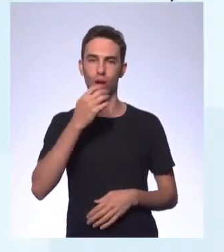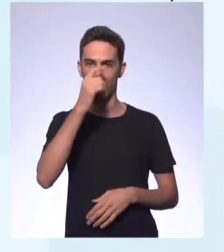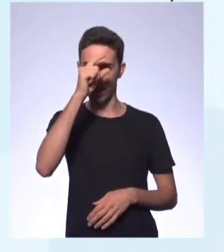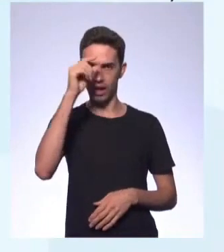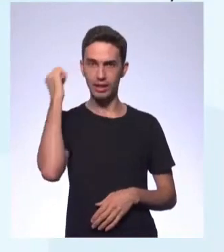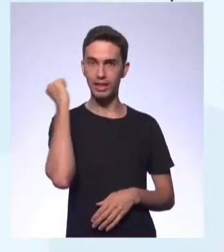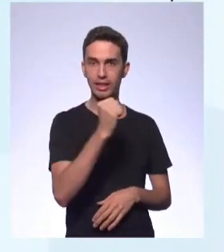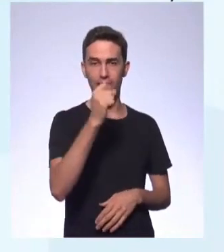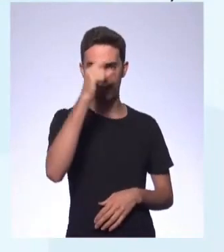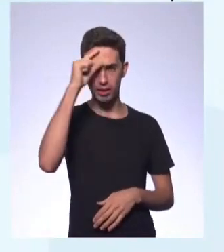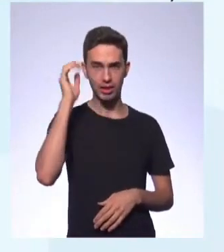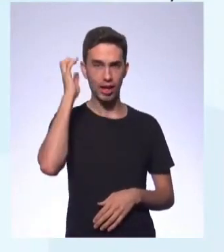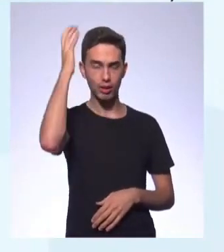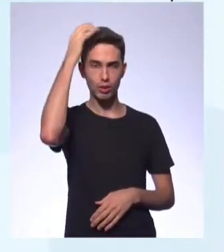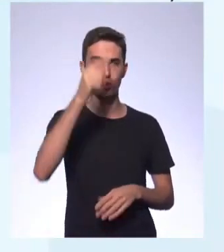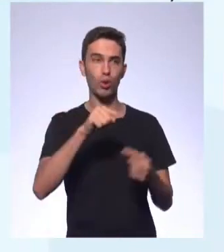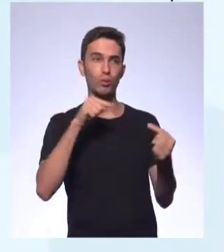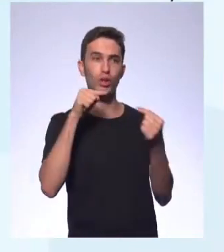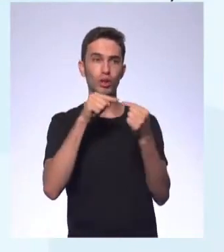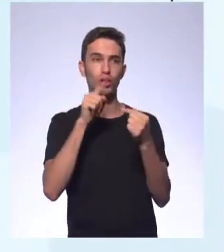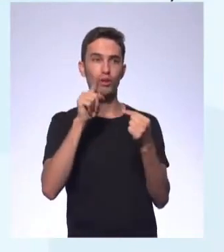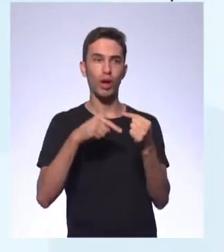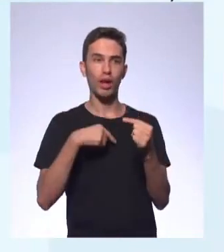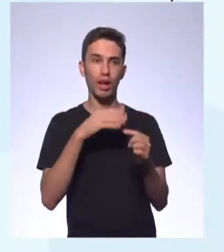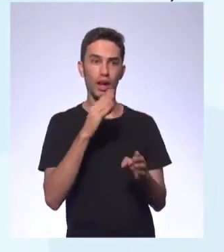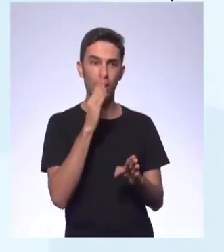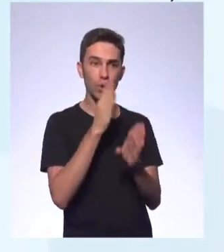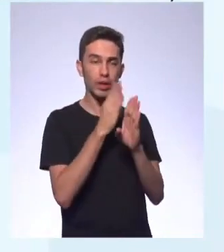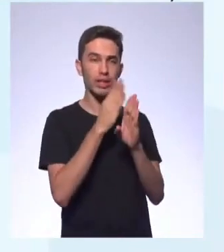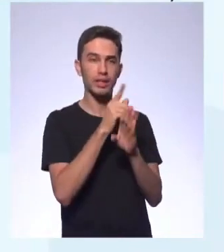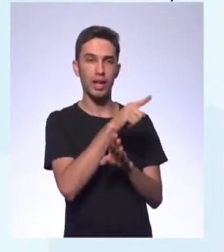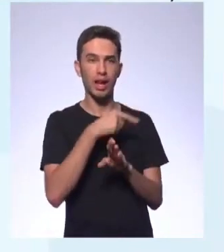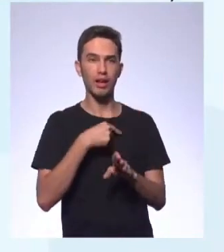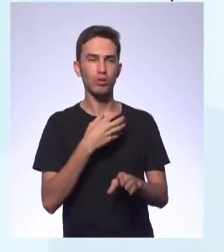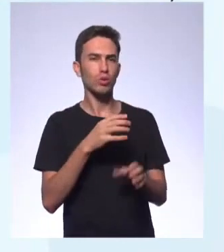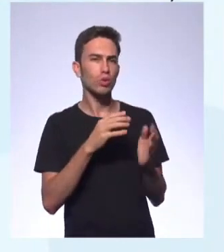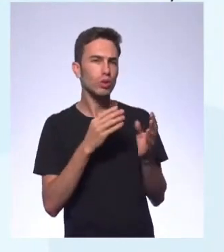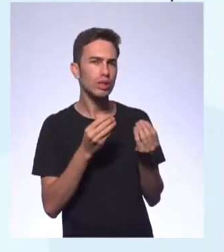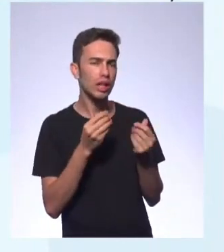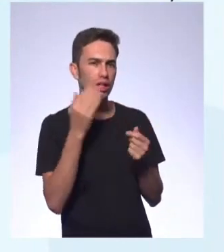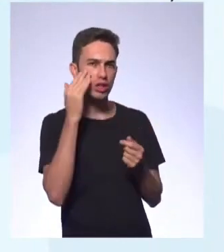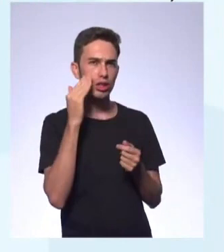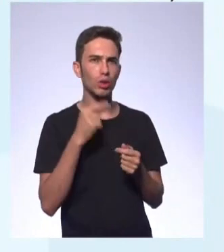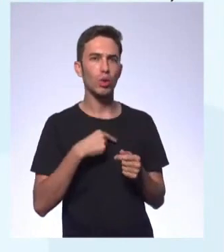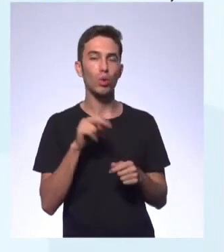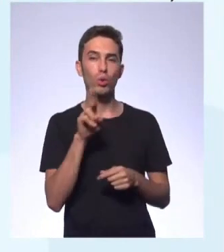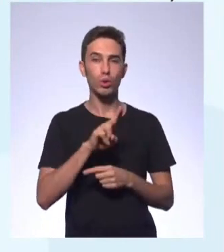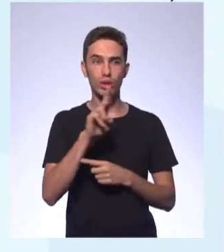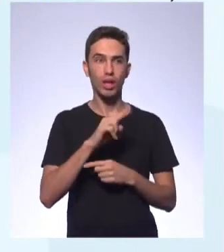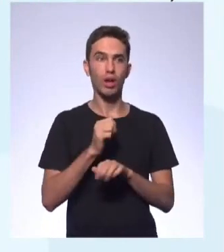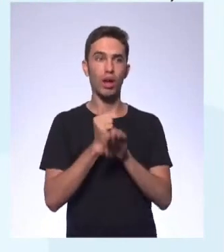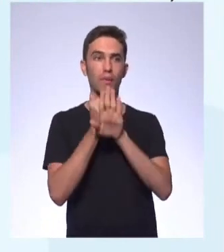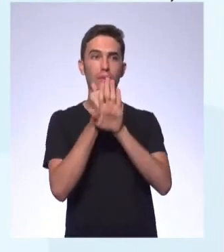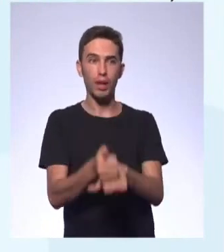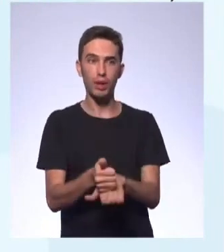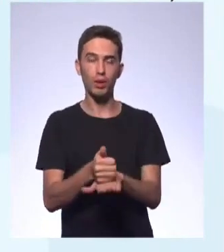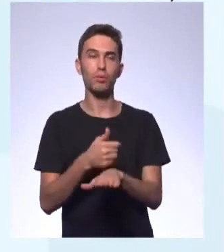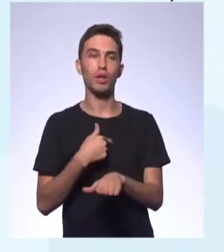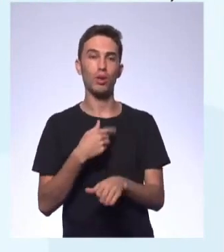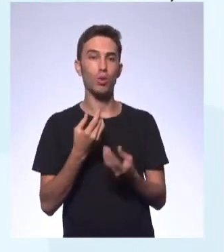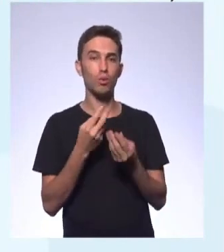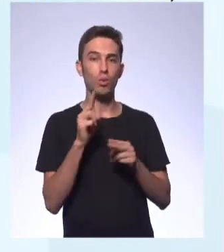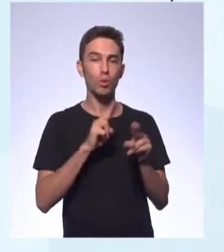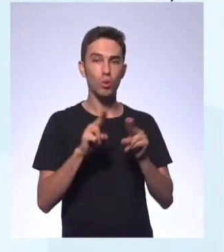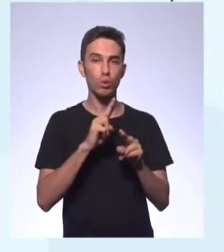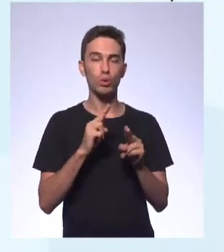O objetivo da aula: reconhecer os efeitos de sentido produzidos pelo uso da metonímia como recurso